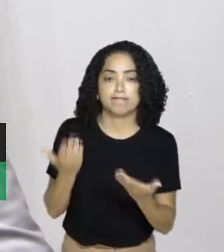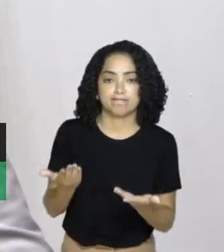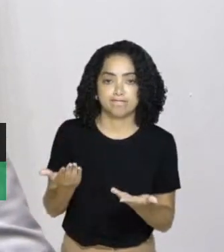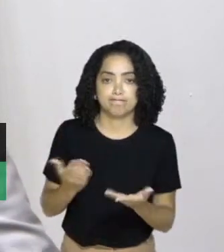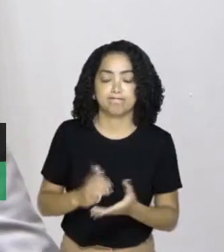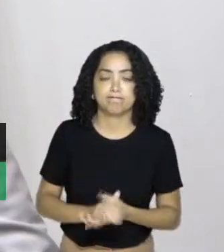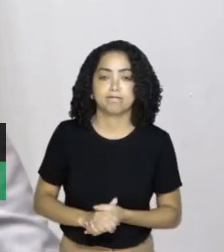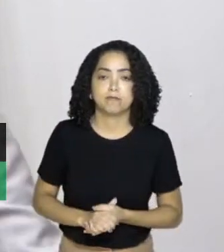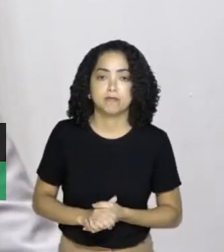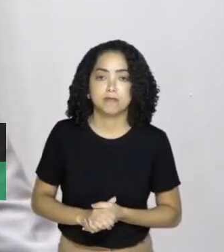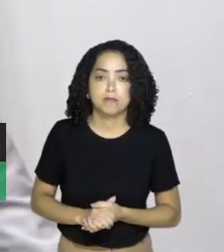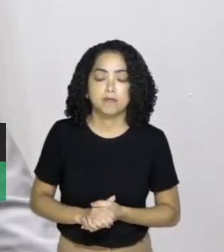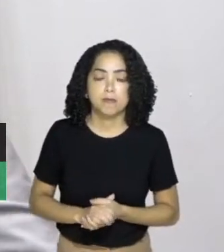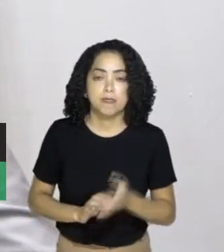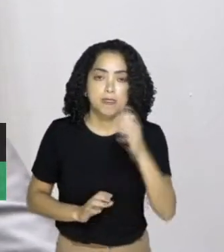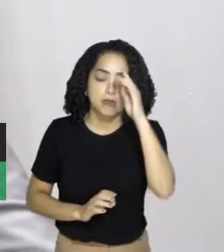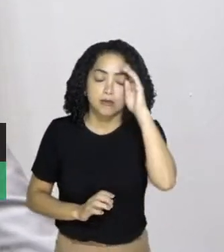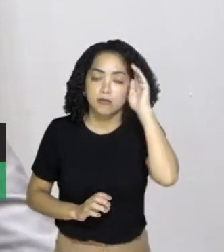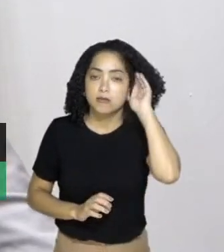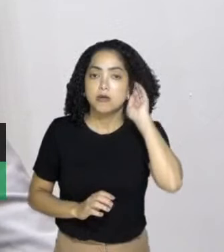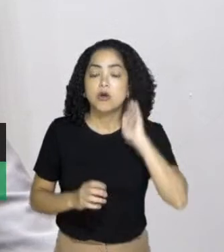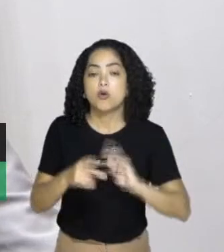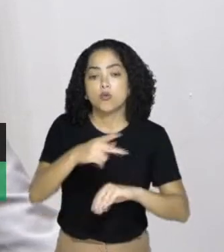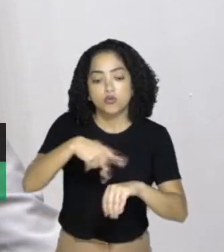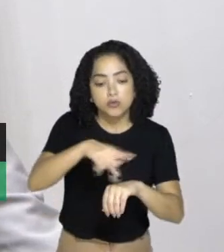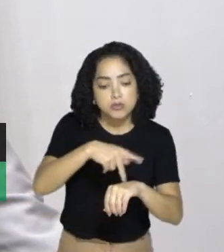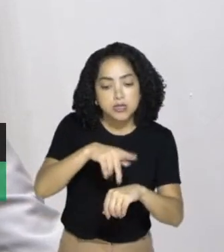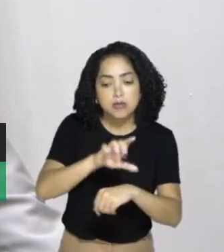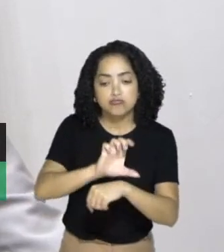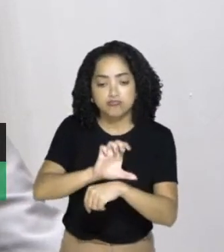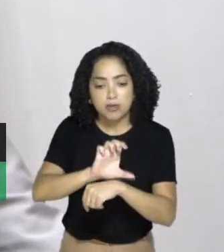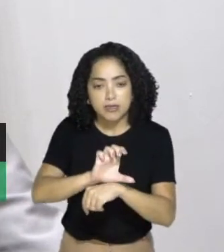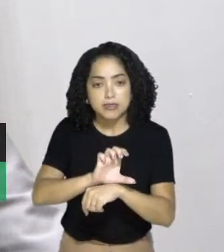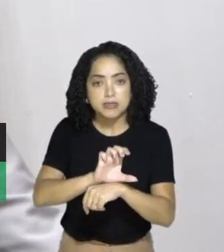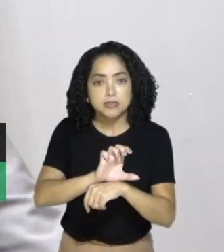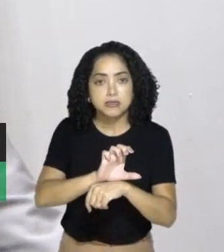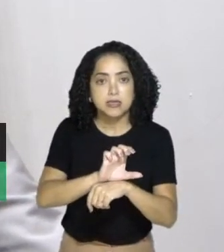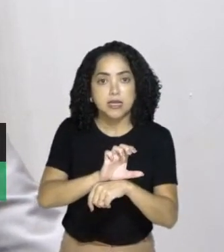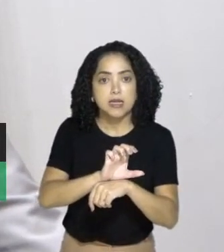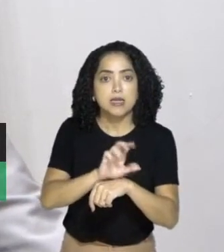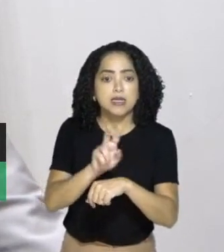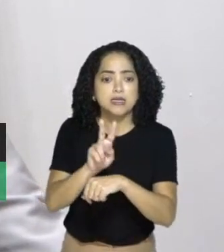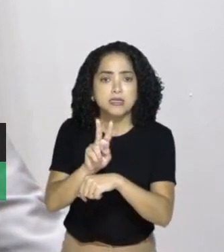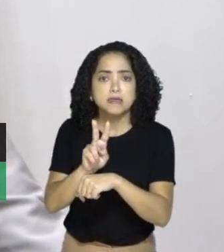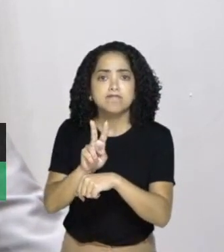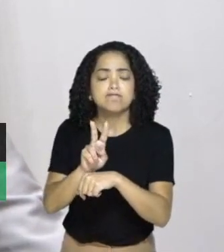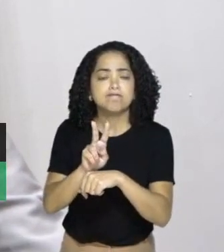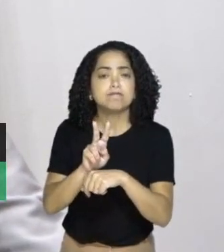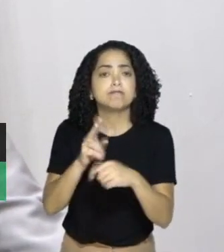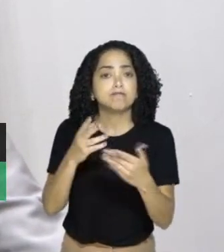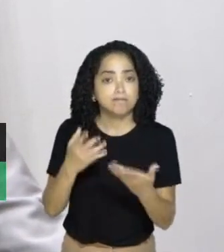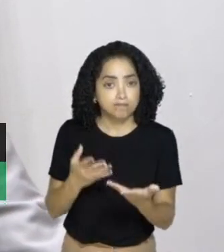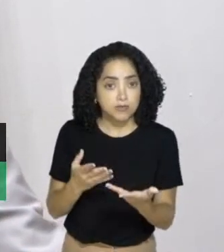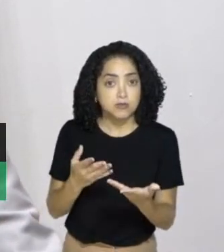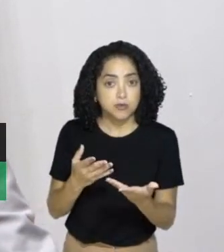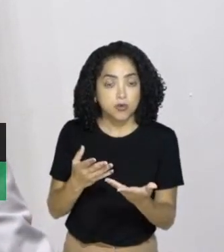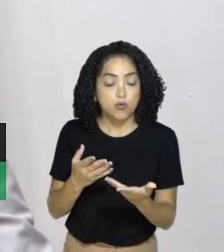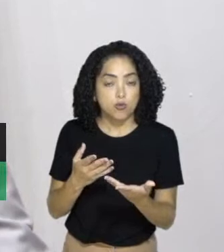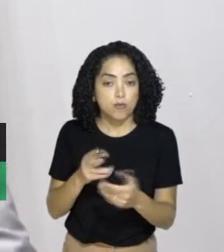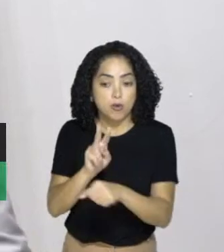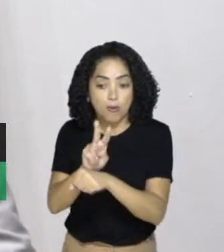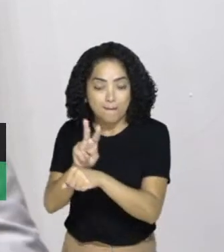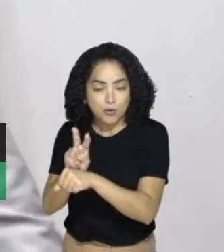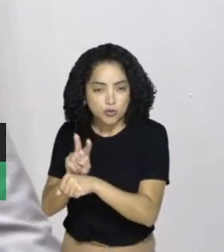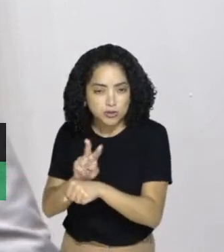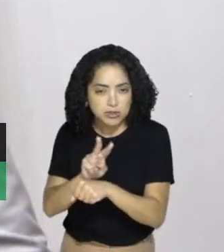Um Estado, um país que se preocupa com a segurança de uma mulher, ele pede castração química para o estuprador.